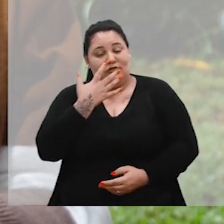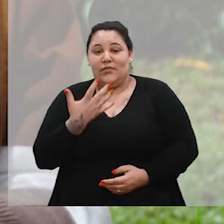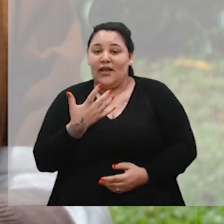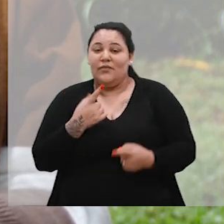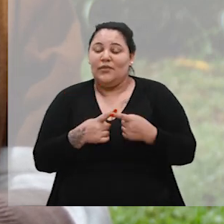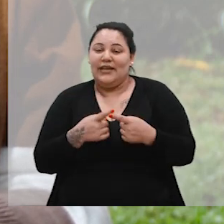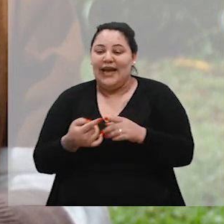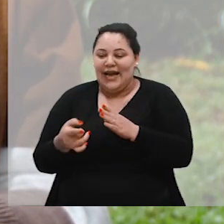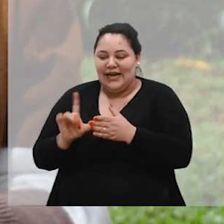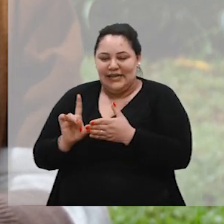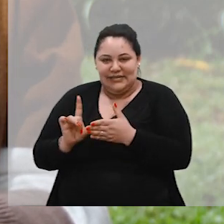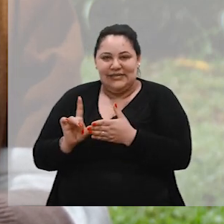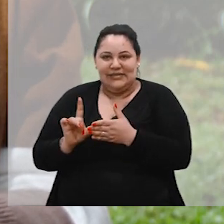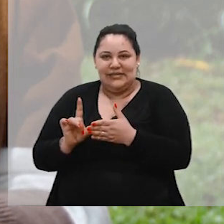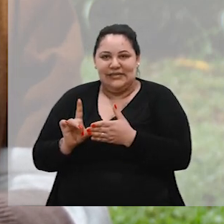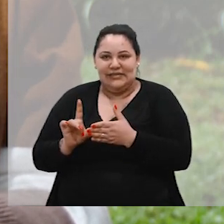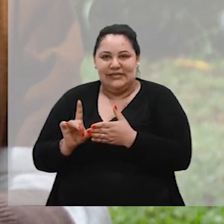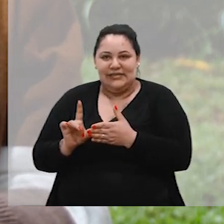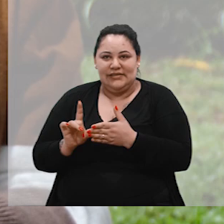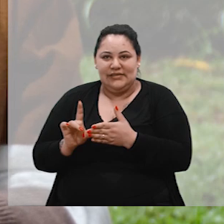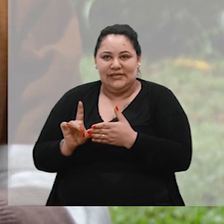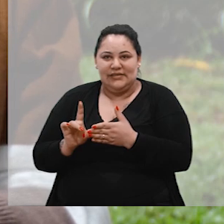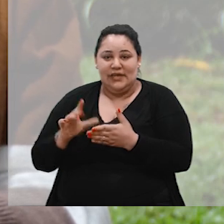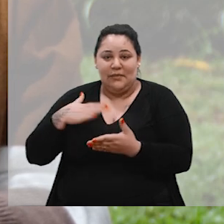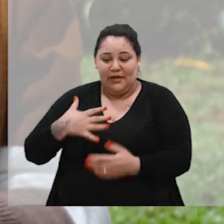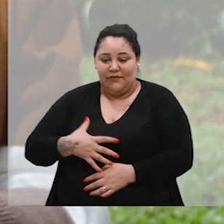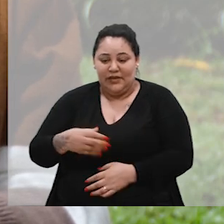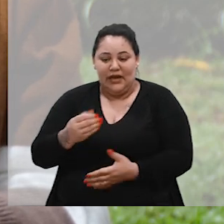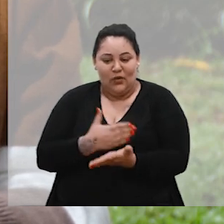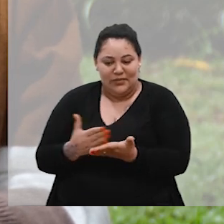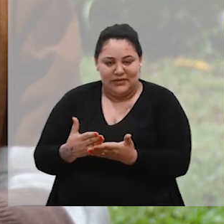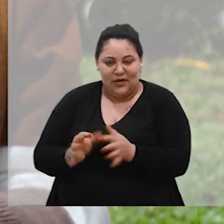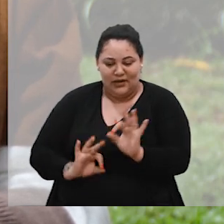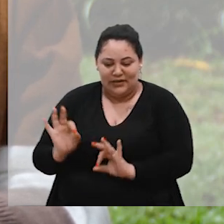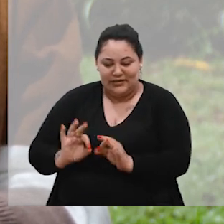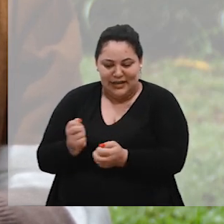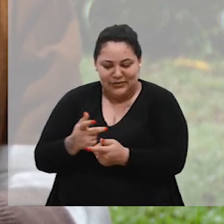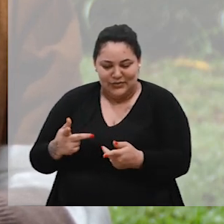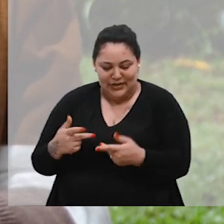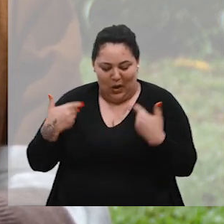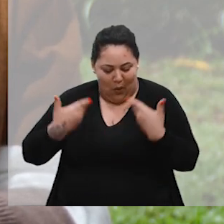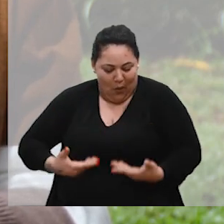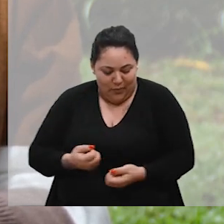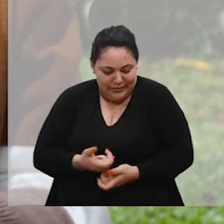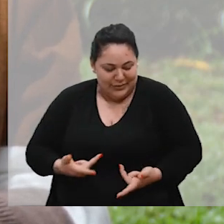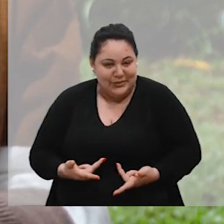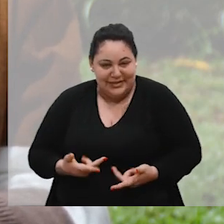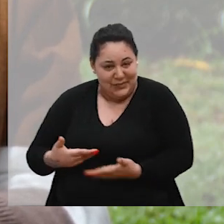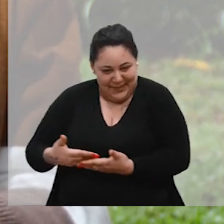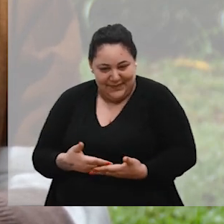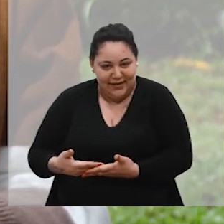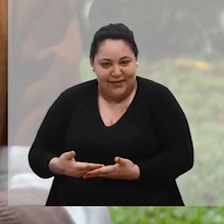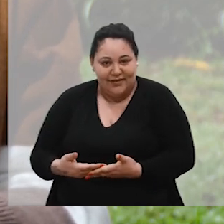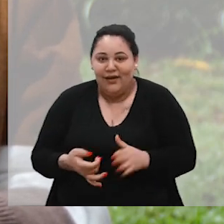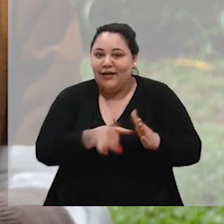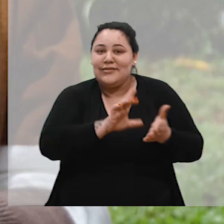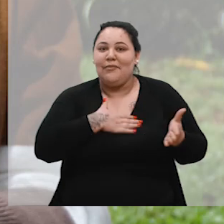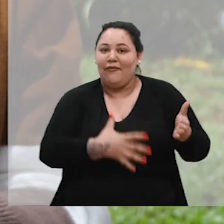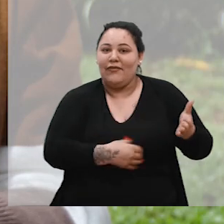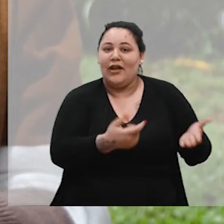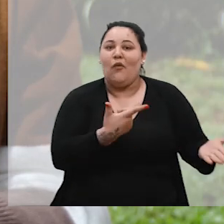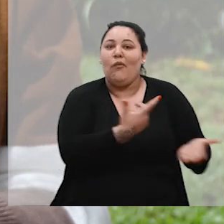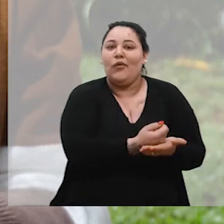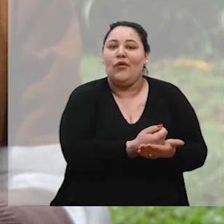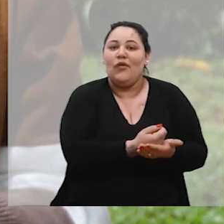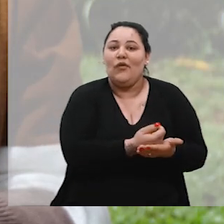porque antes dela começar o enxoval do bebê, ela comprou praticamente uma biblioteca para a criança. Então,